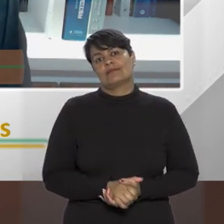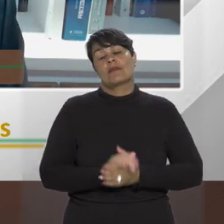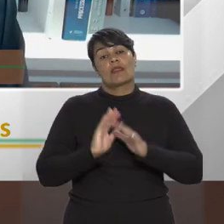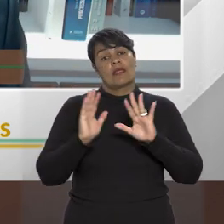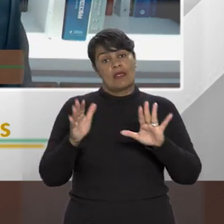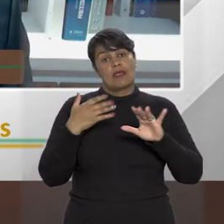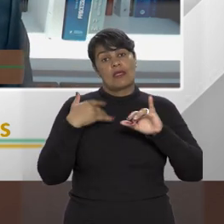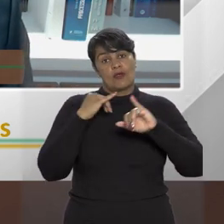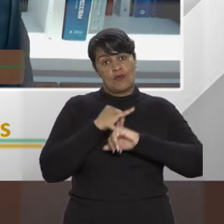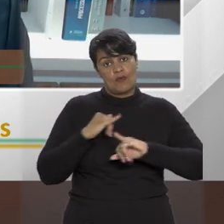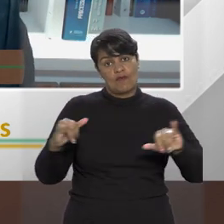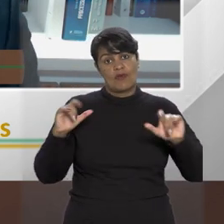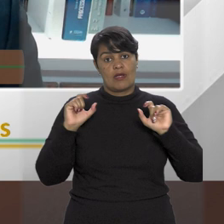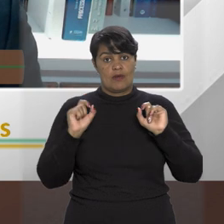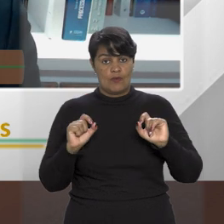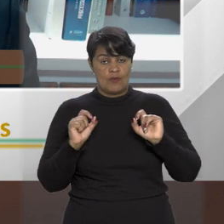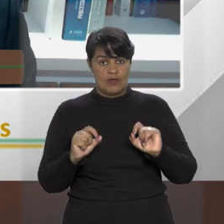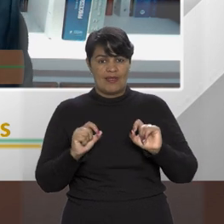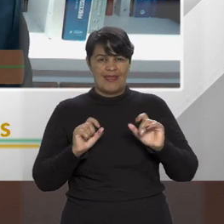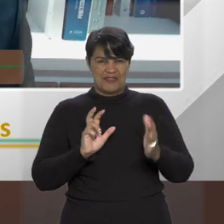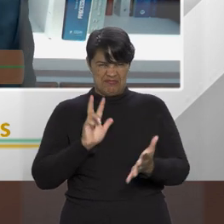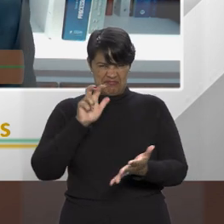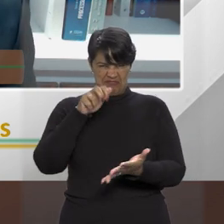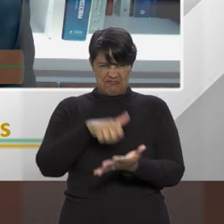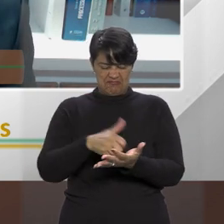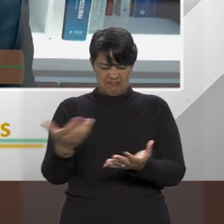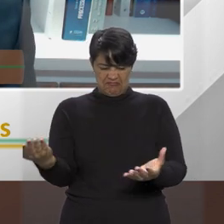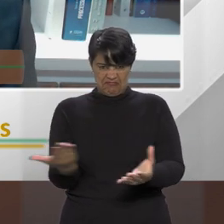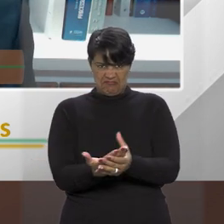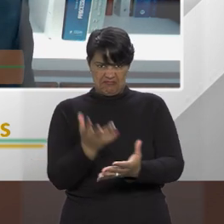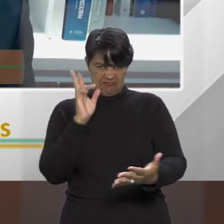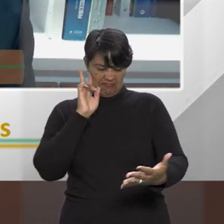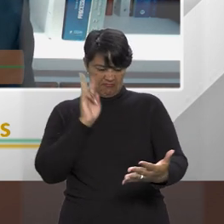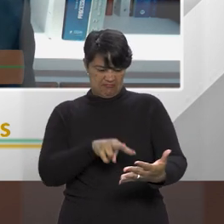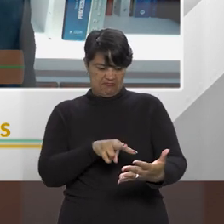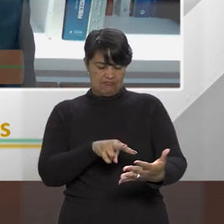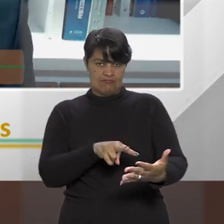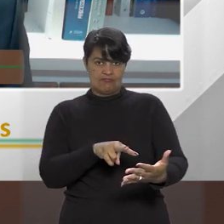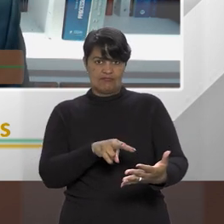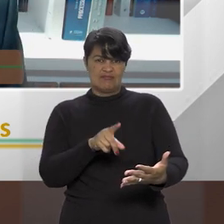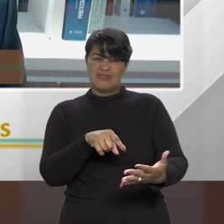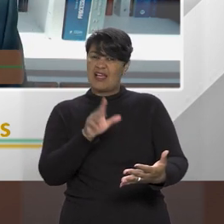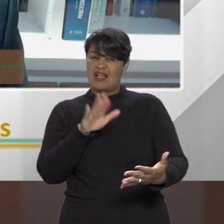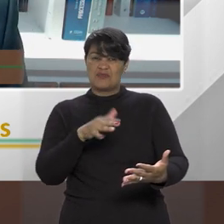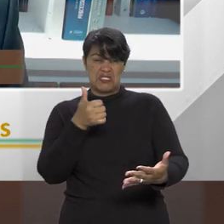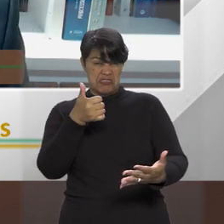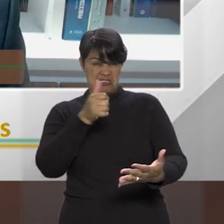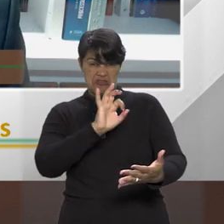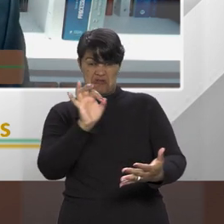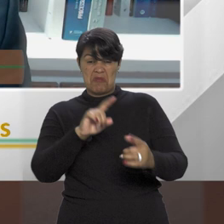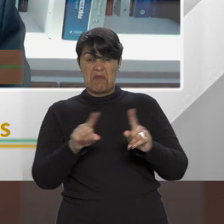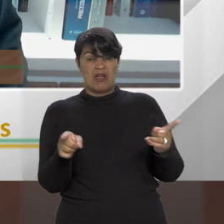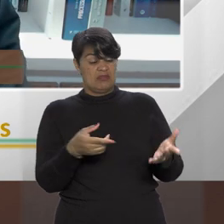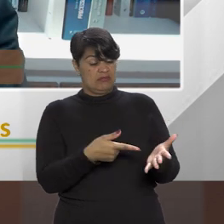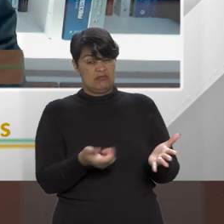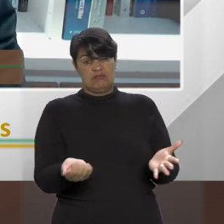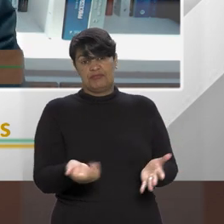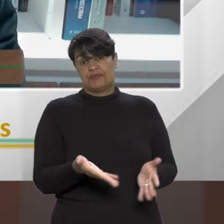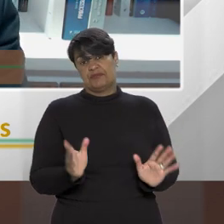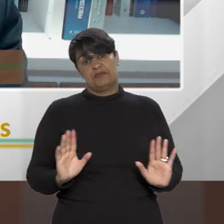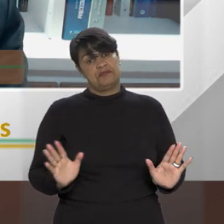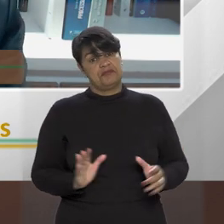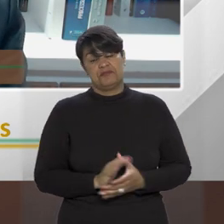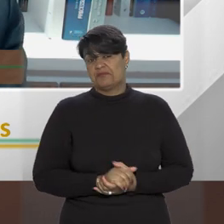não paga conta de mercado. Uma sentença bem fundamentada não paga a mensalidade da escola do filho da parte. Ele